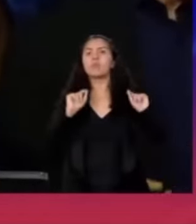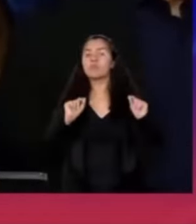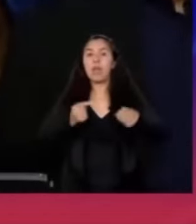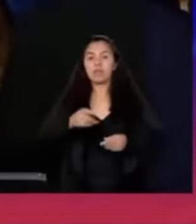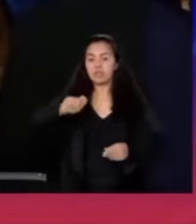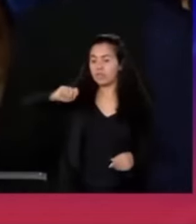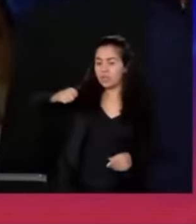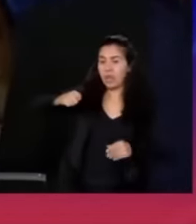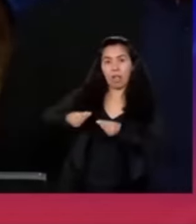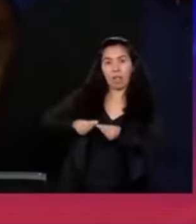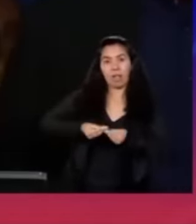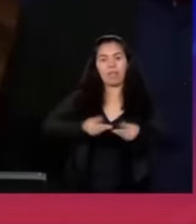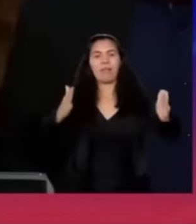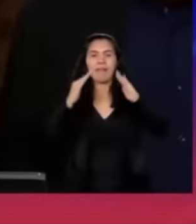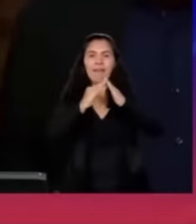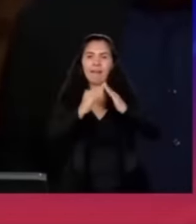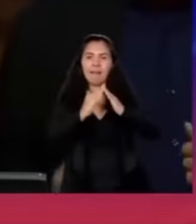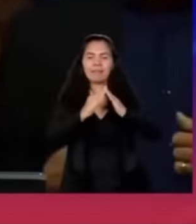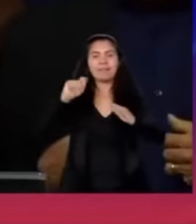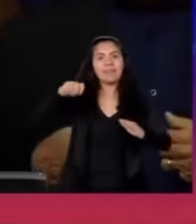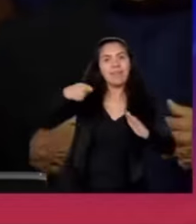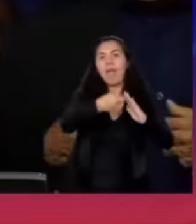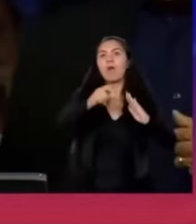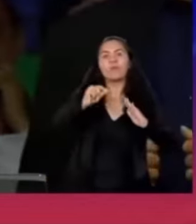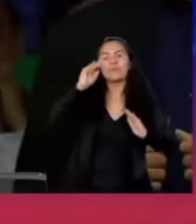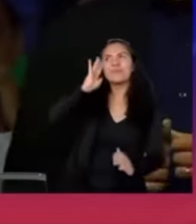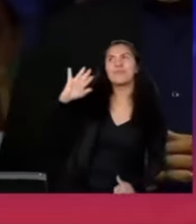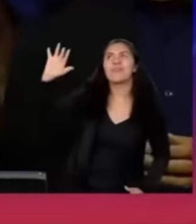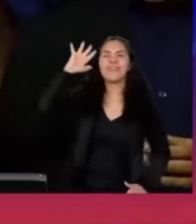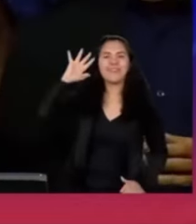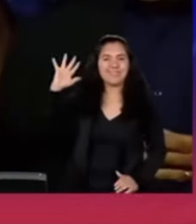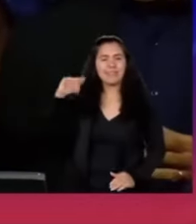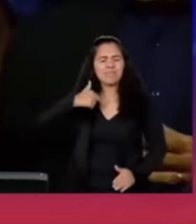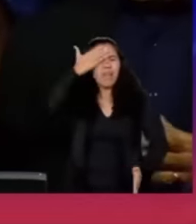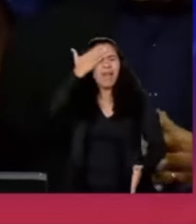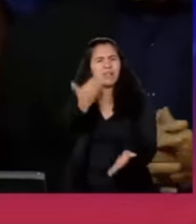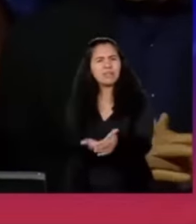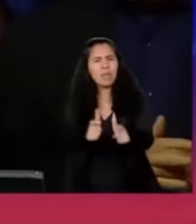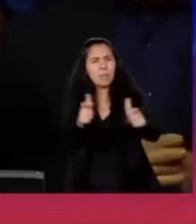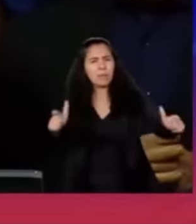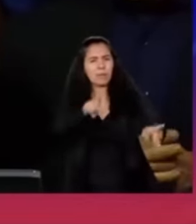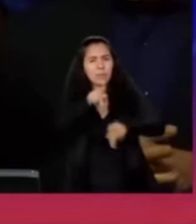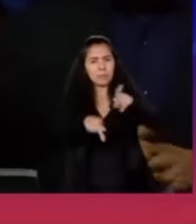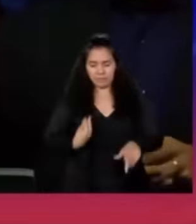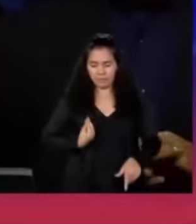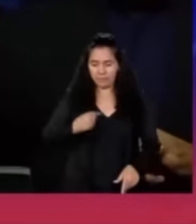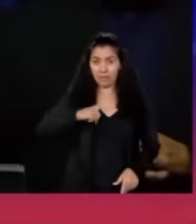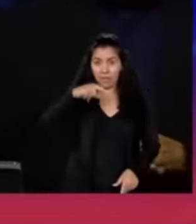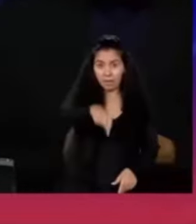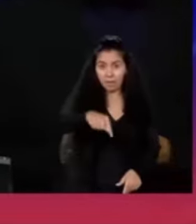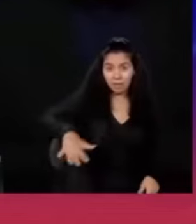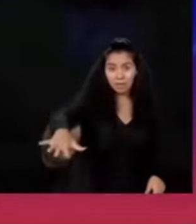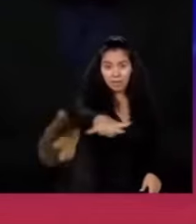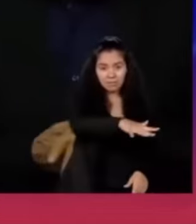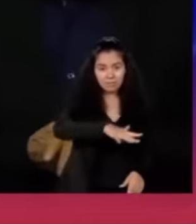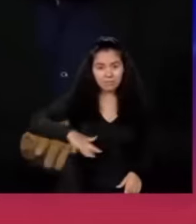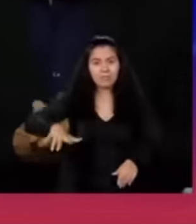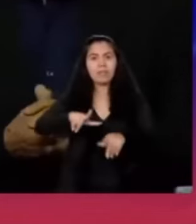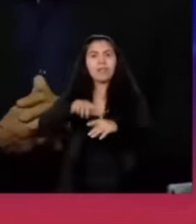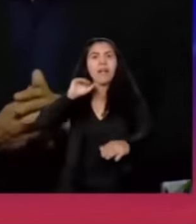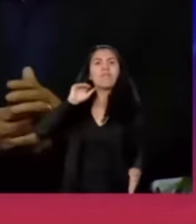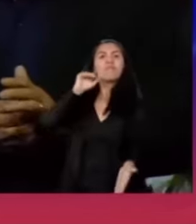entrega de casas, de um sonho. E acredito que grande parte da população que aqui está, principalmente ali mais ao